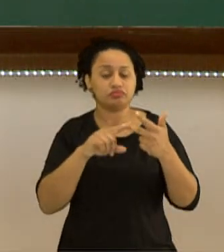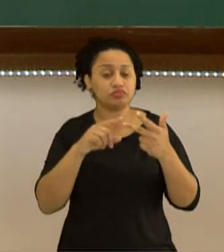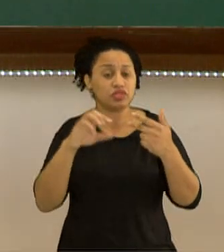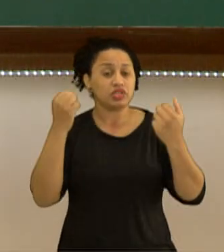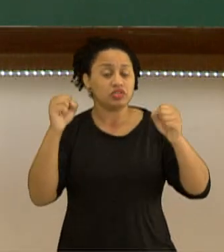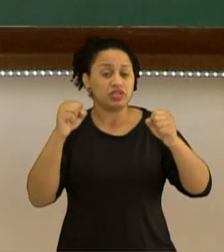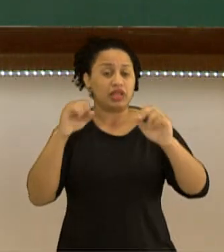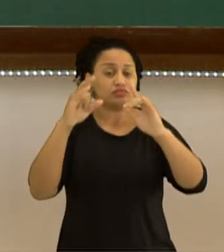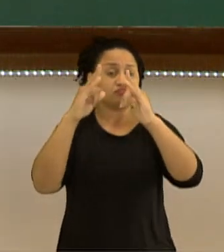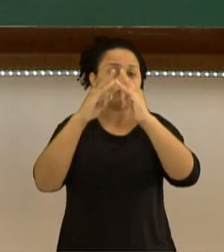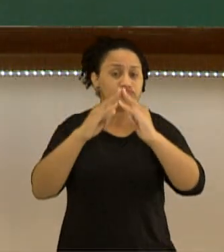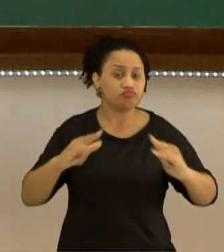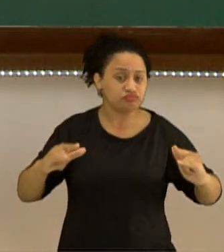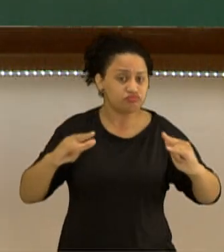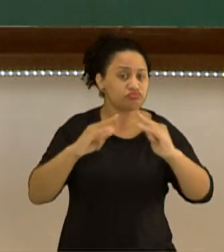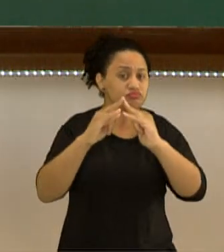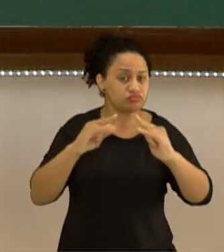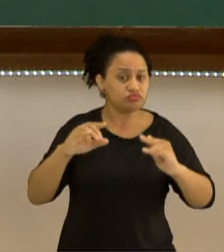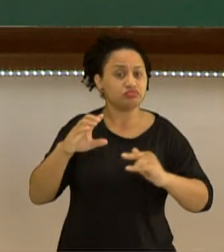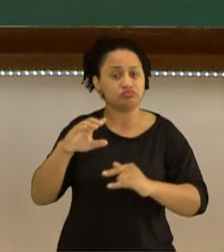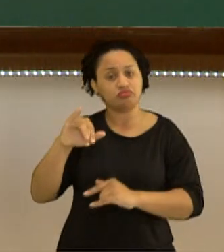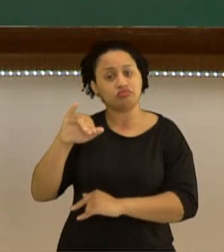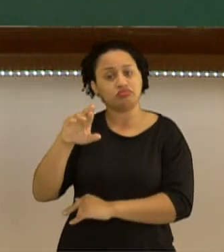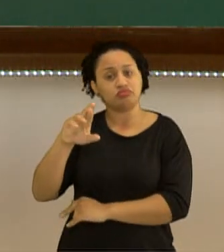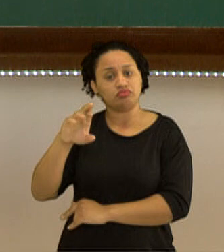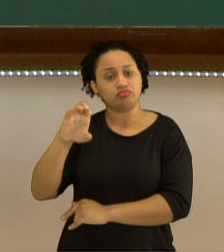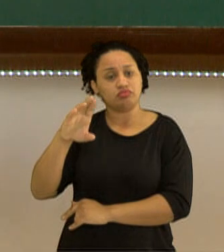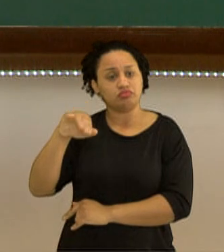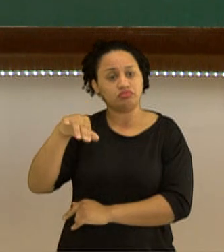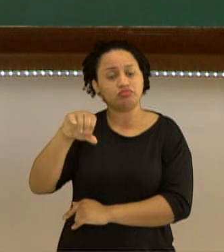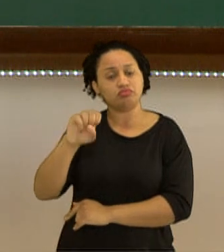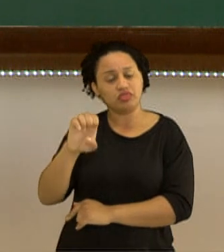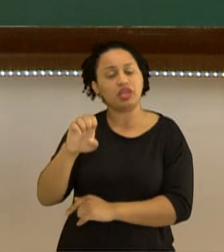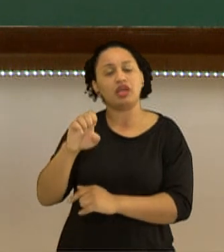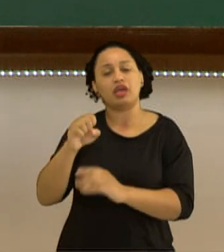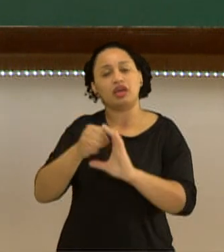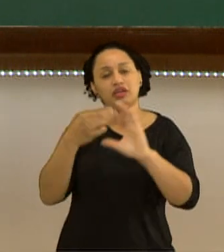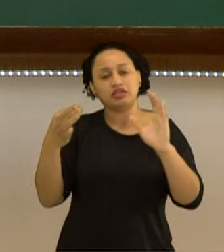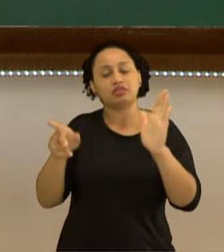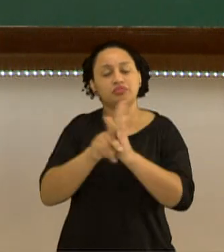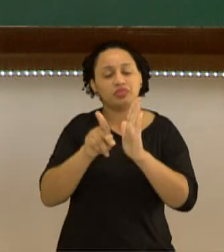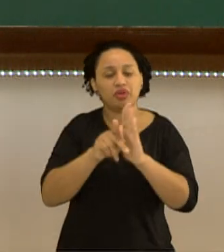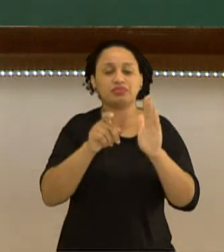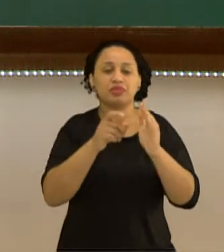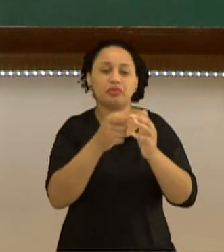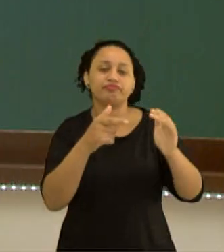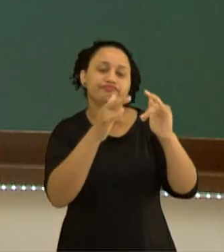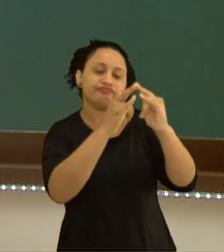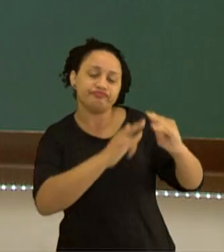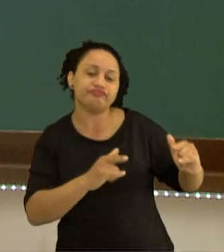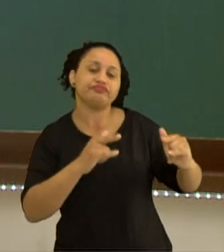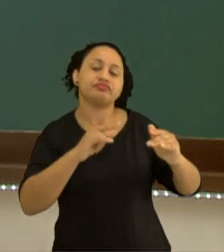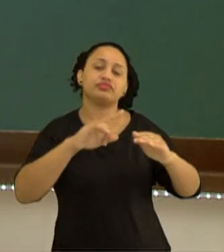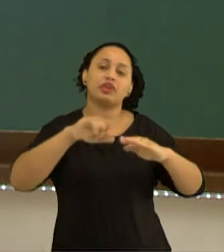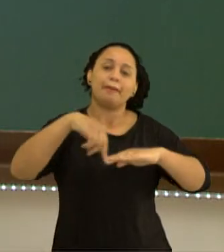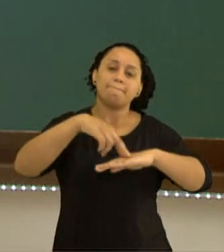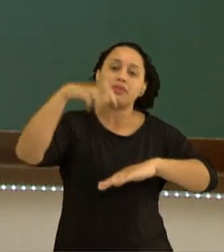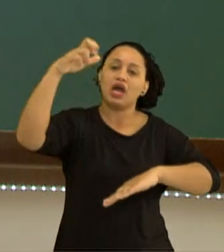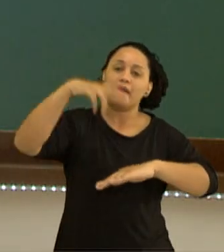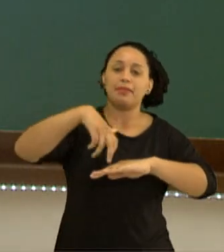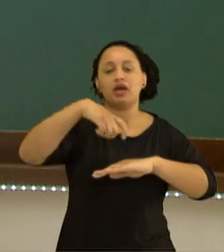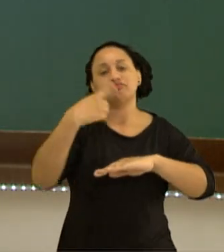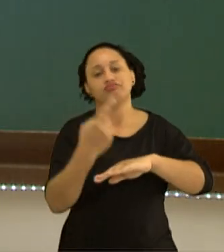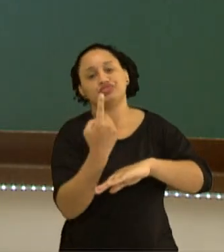que está relacionada com exercícios de circo, como, por exemplo, malabares, acrobacias, saltos,